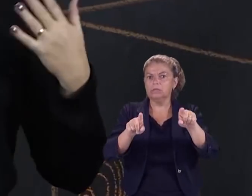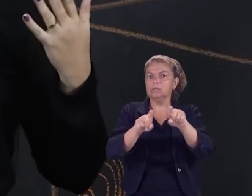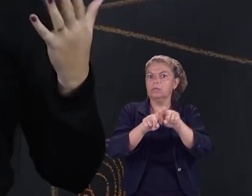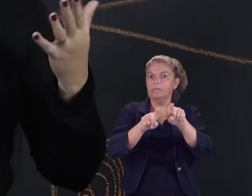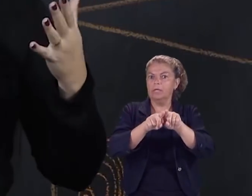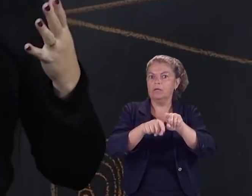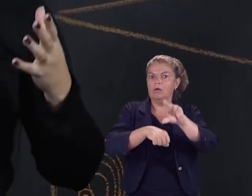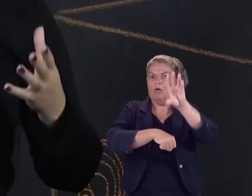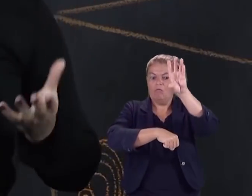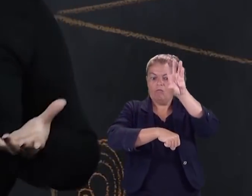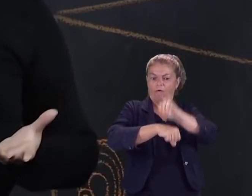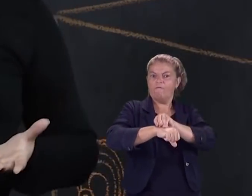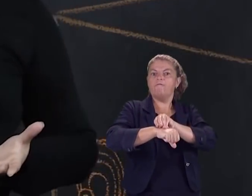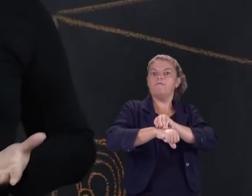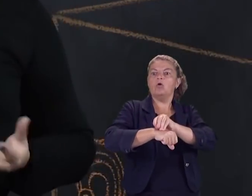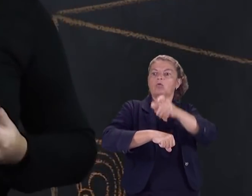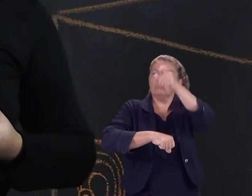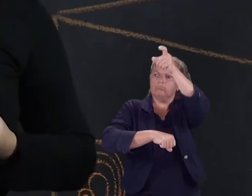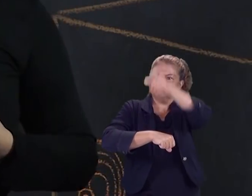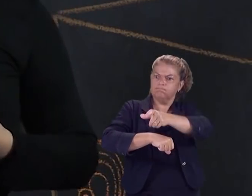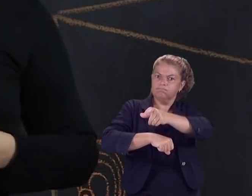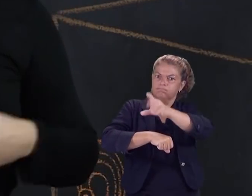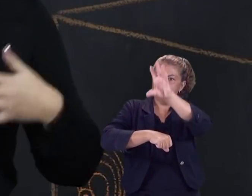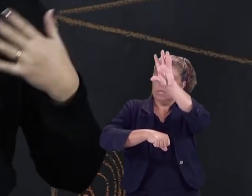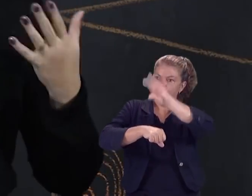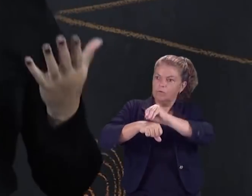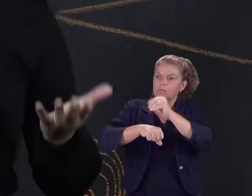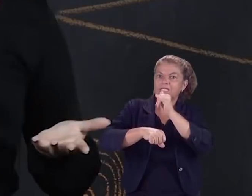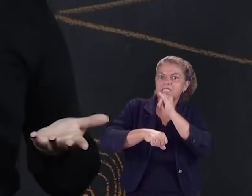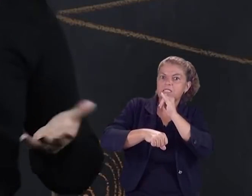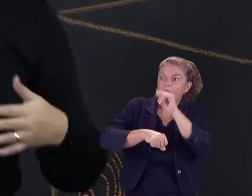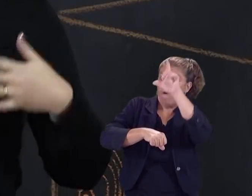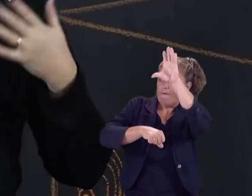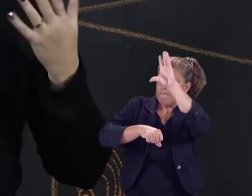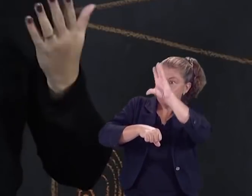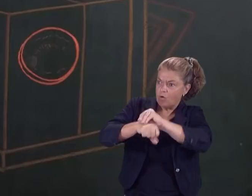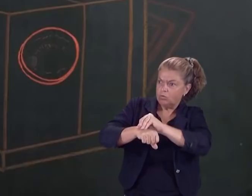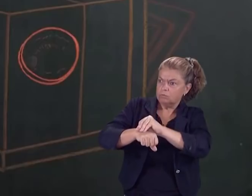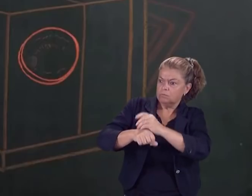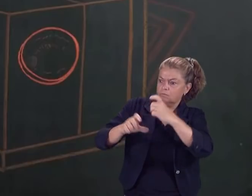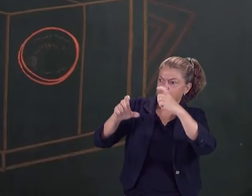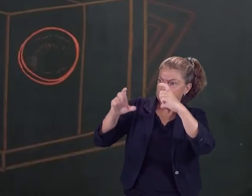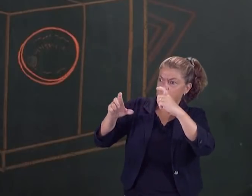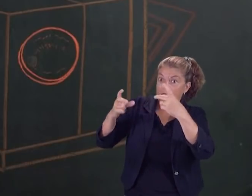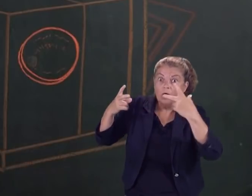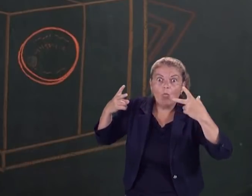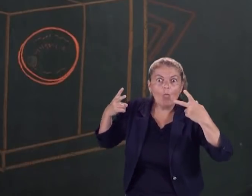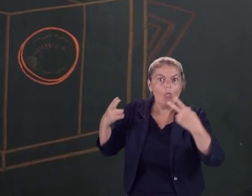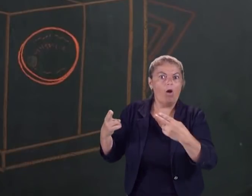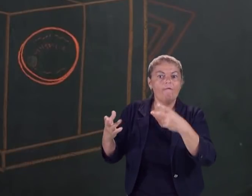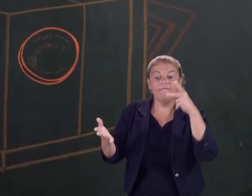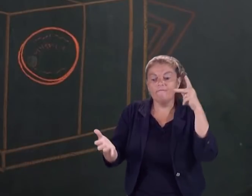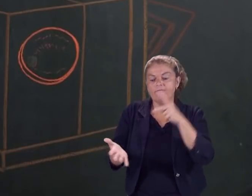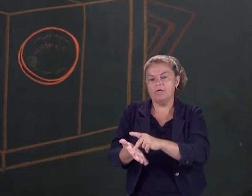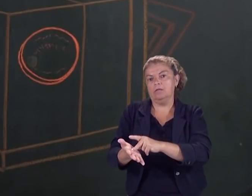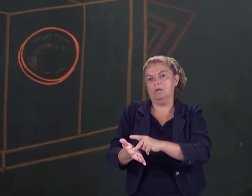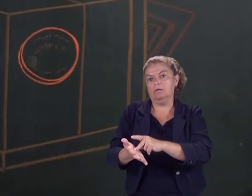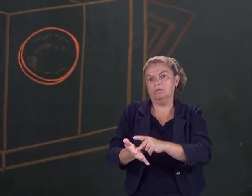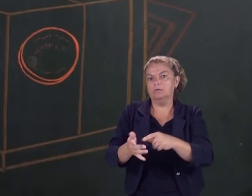realista, quando ela retrata fielmente as formas, o volume, a perspectiva. Esses artistas se